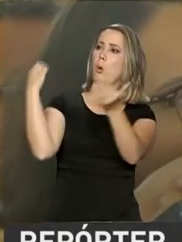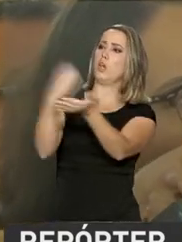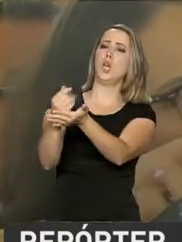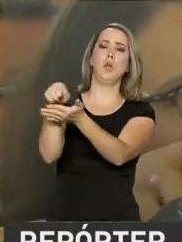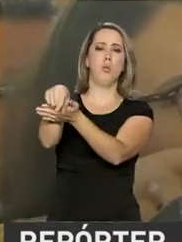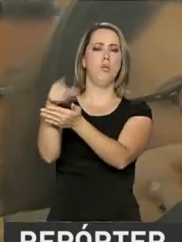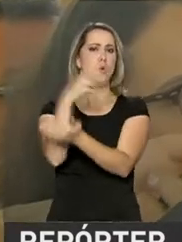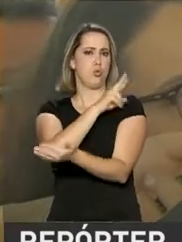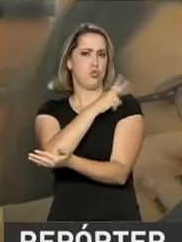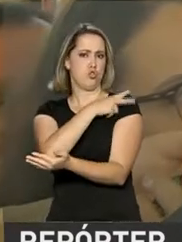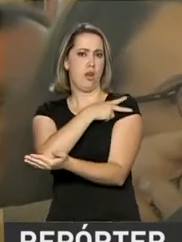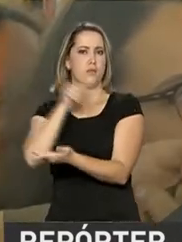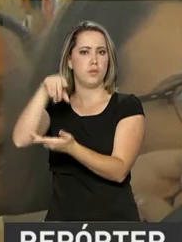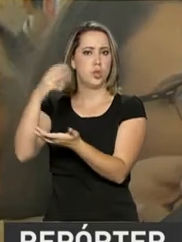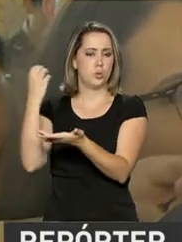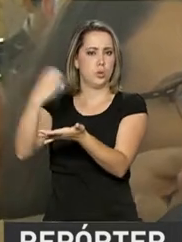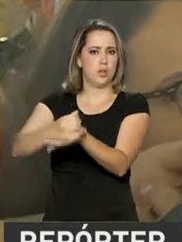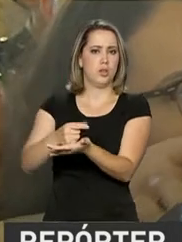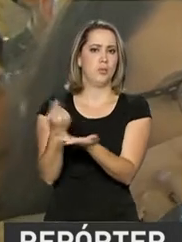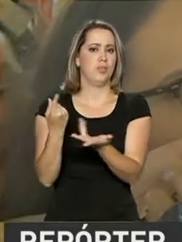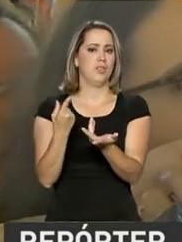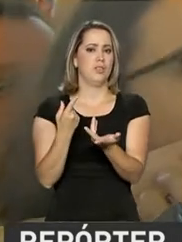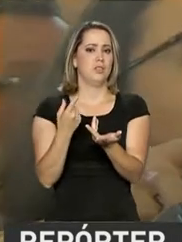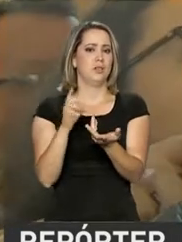você ficar pegando,